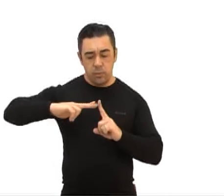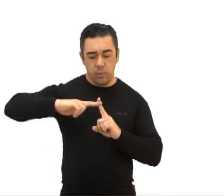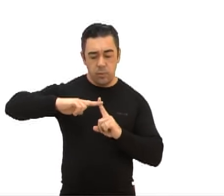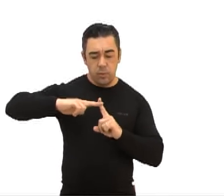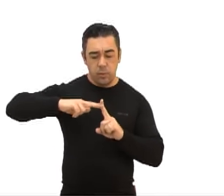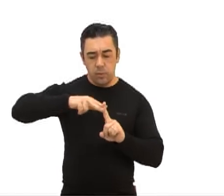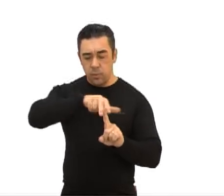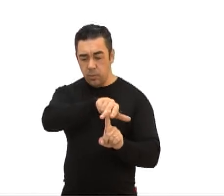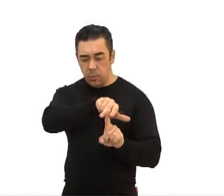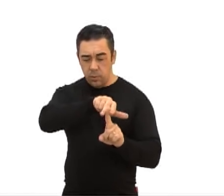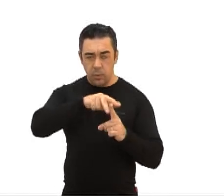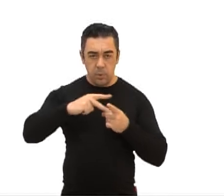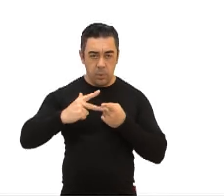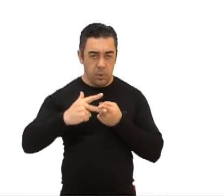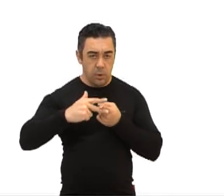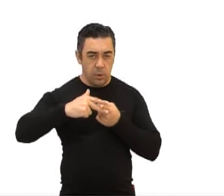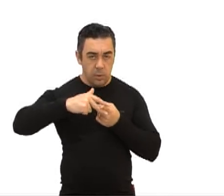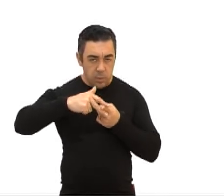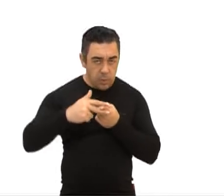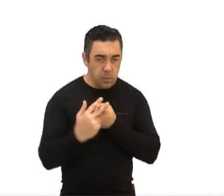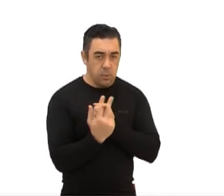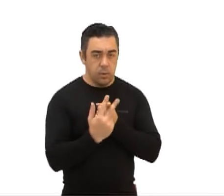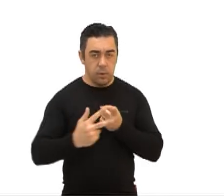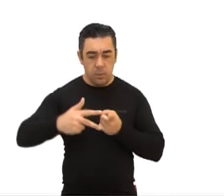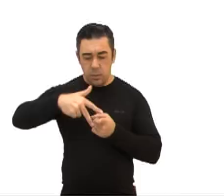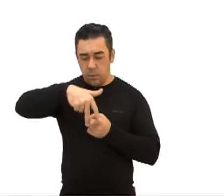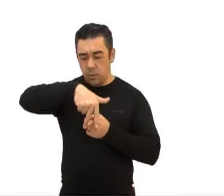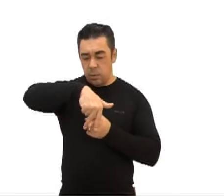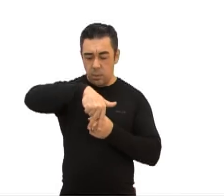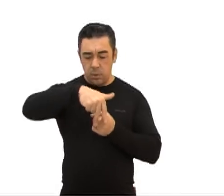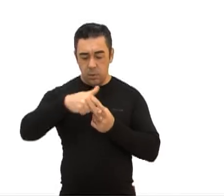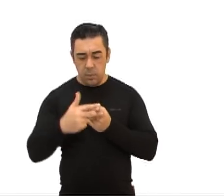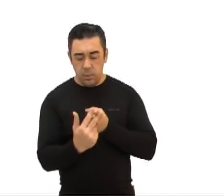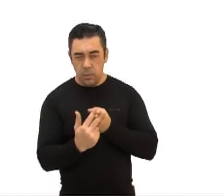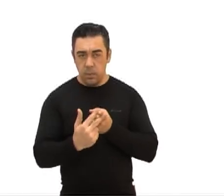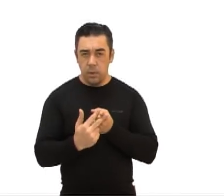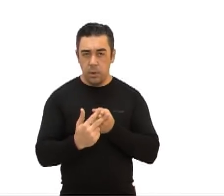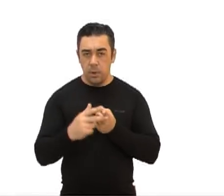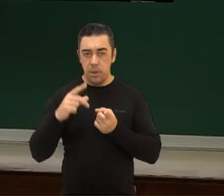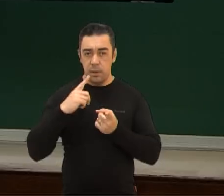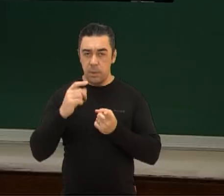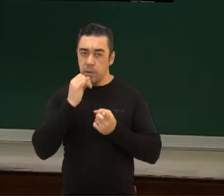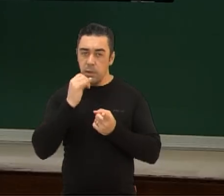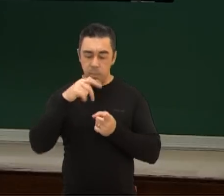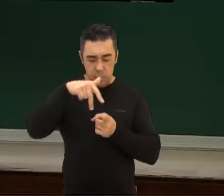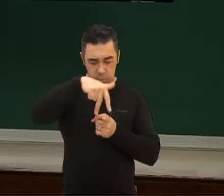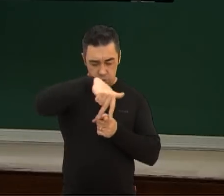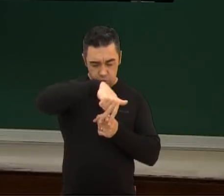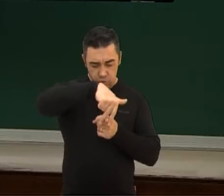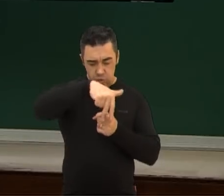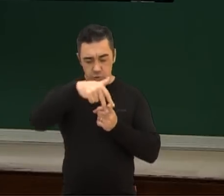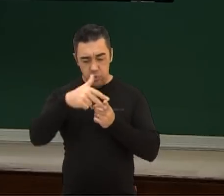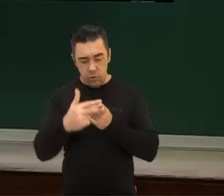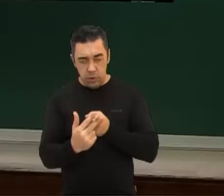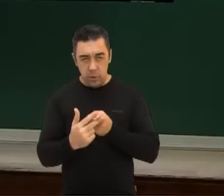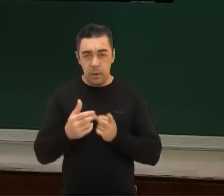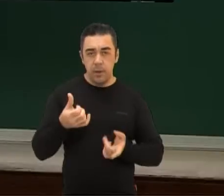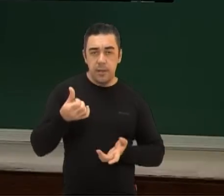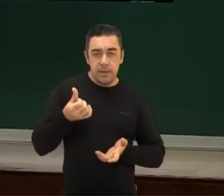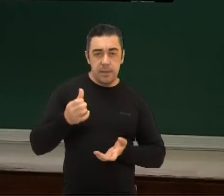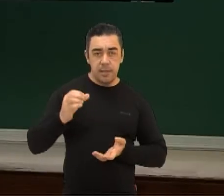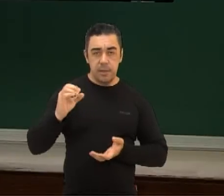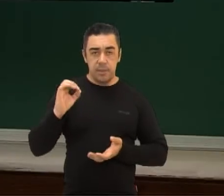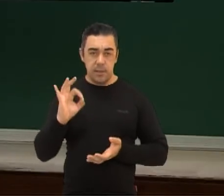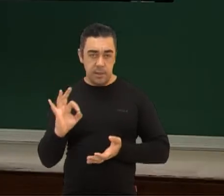com a chave, o parafuso gira 60 graus. Então, cada vez que eu giro